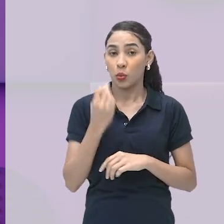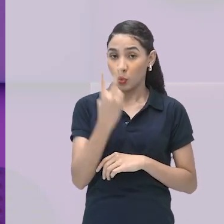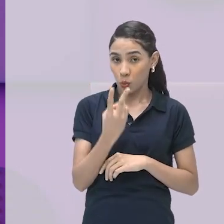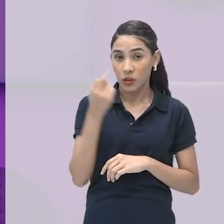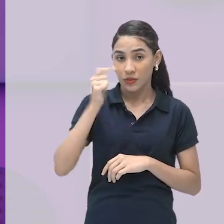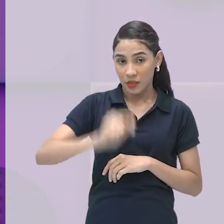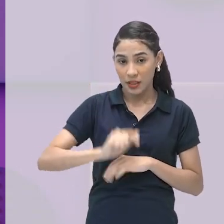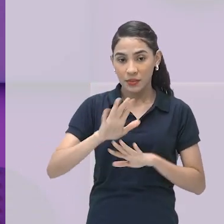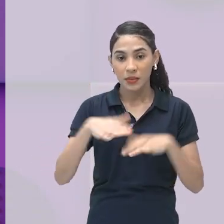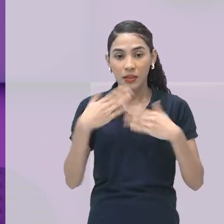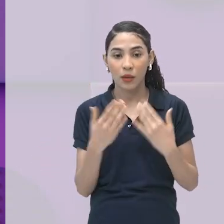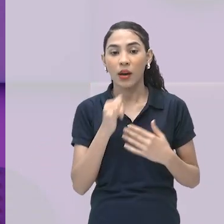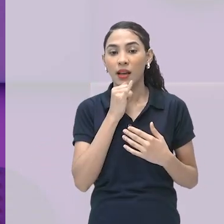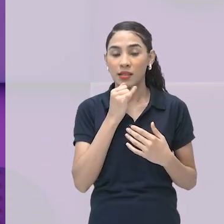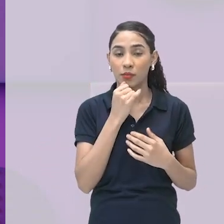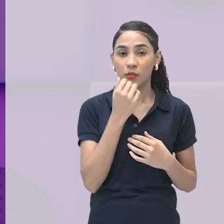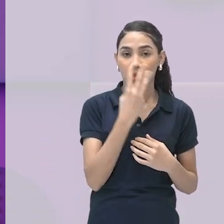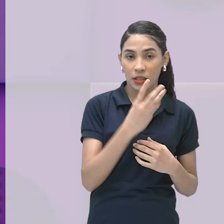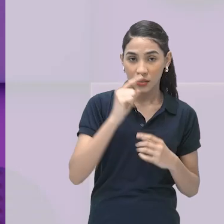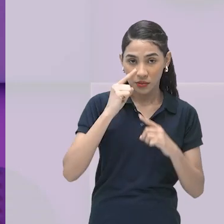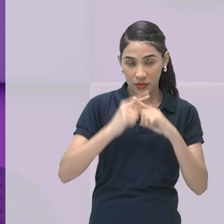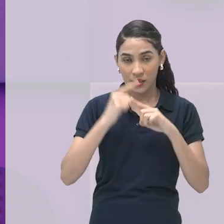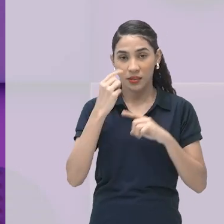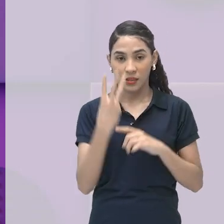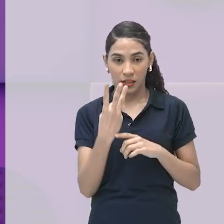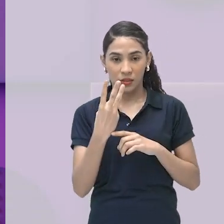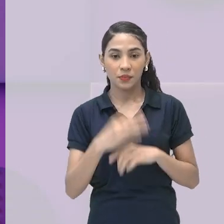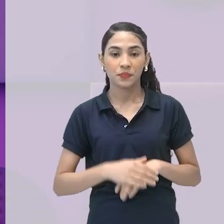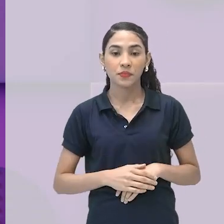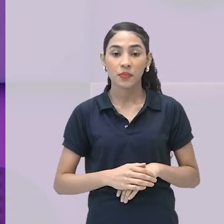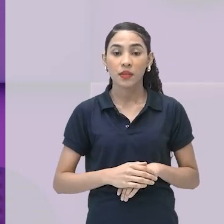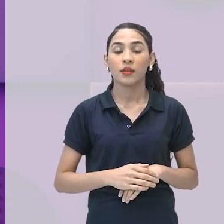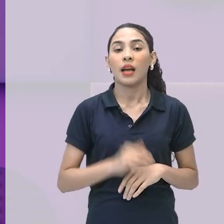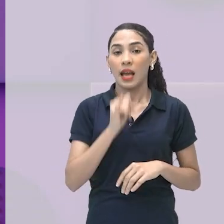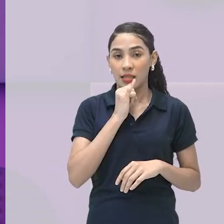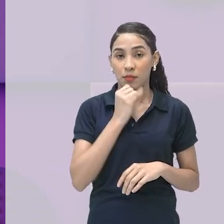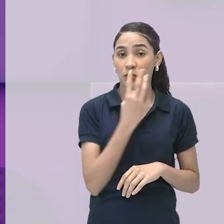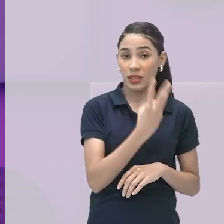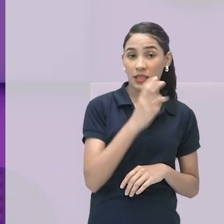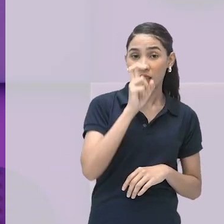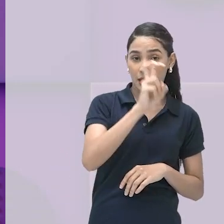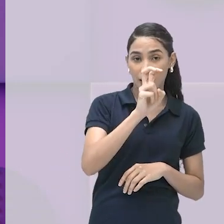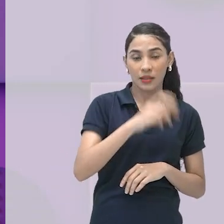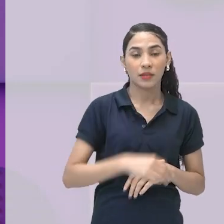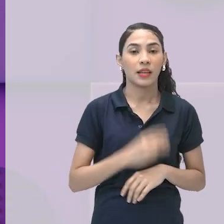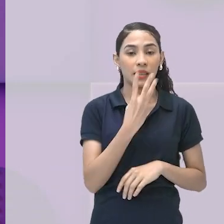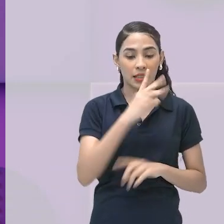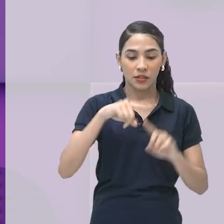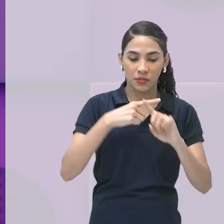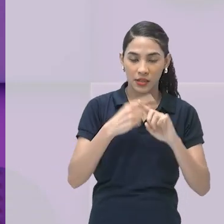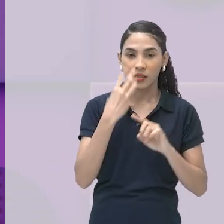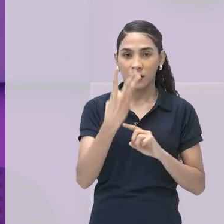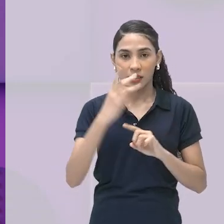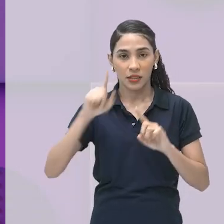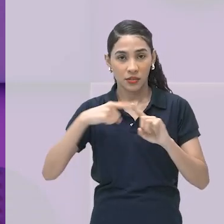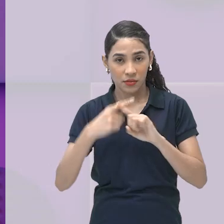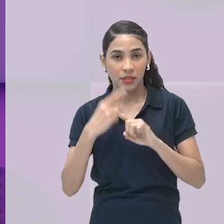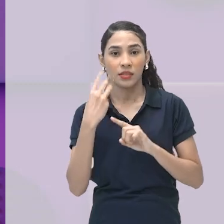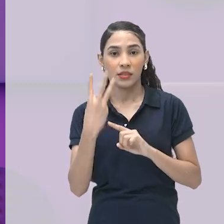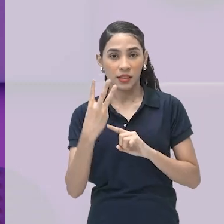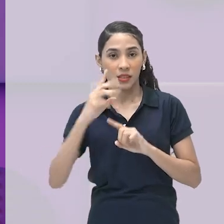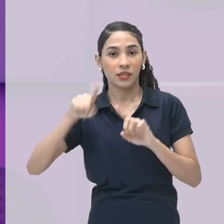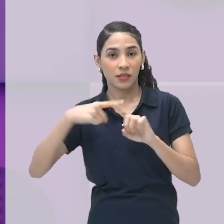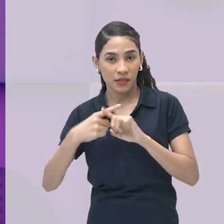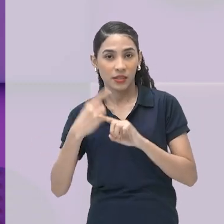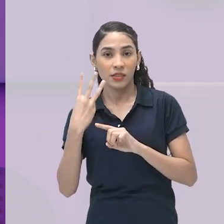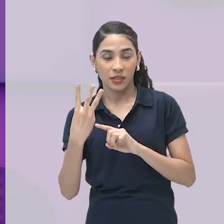vezes, né? Então, 3 por ele mesmo 2 vezes. Então, se fosse 3 à quinta potência, seria 3 vezes 3 vezes 3